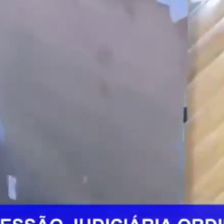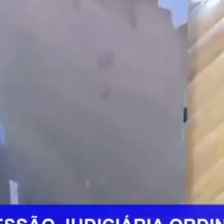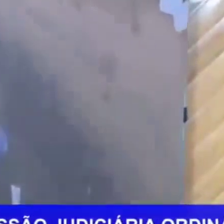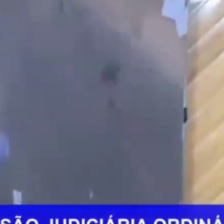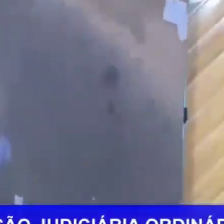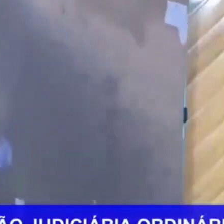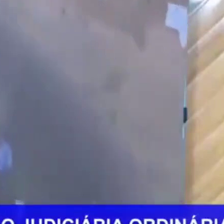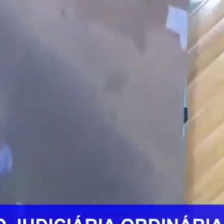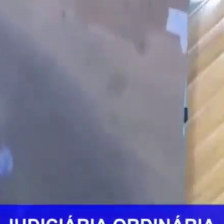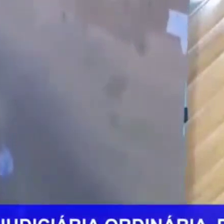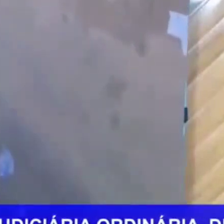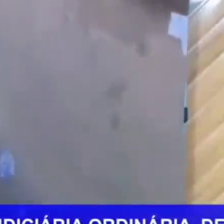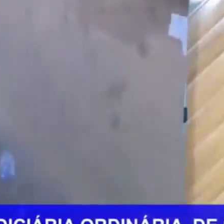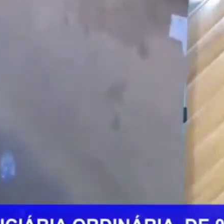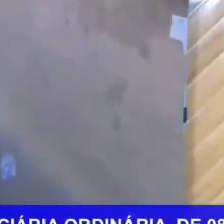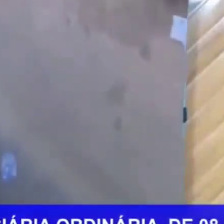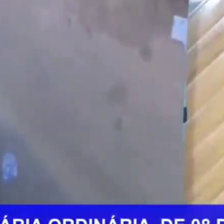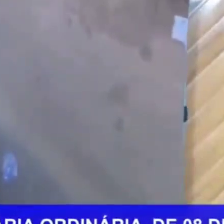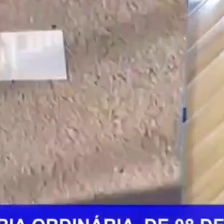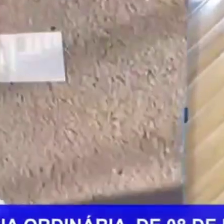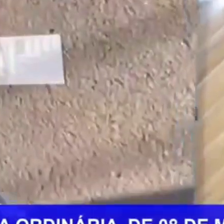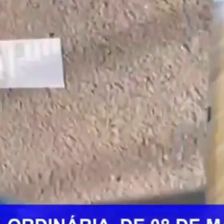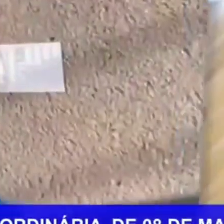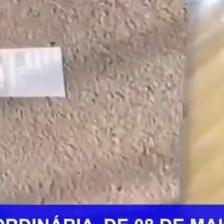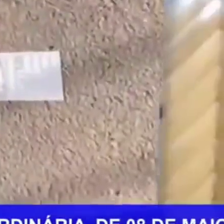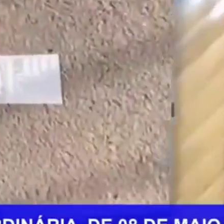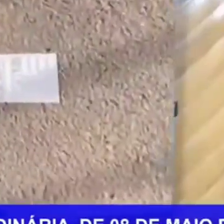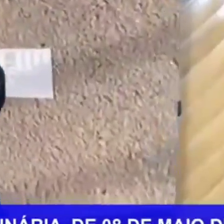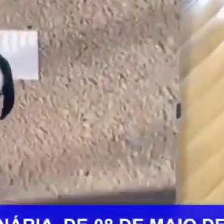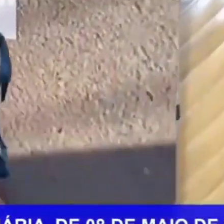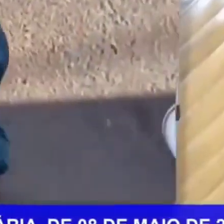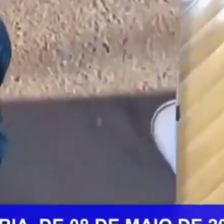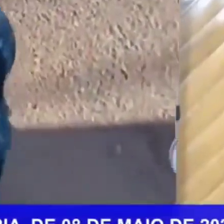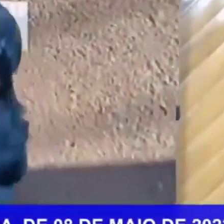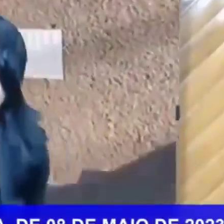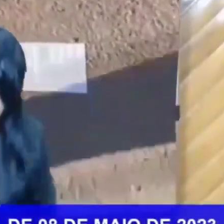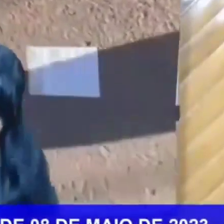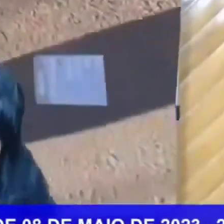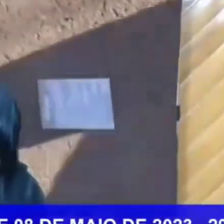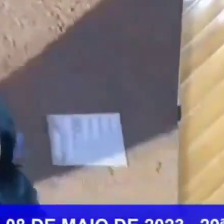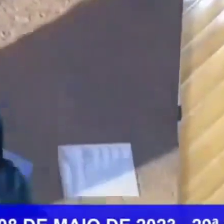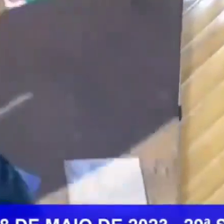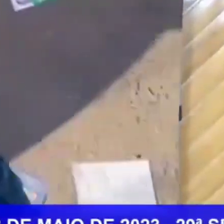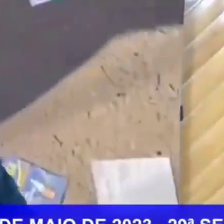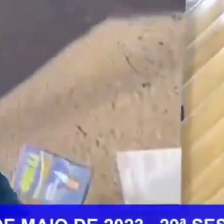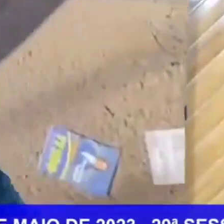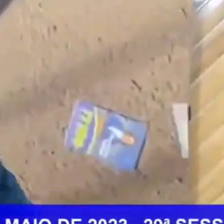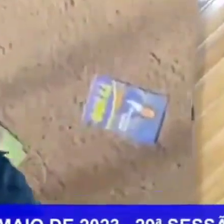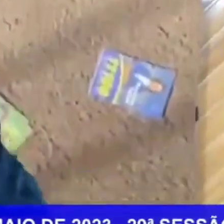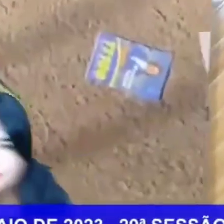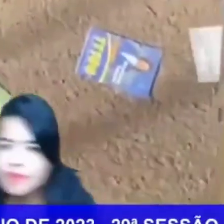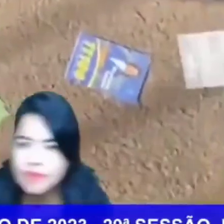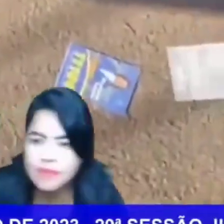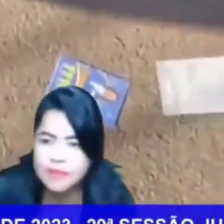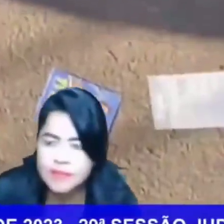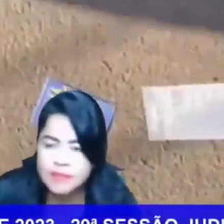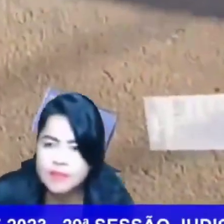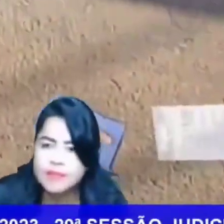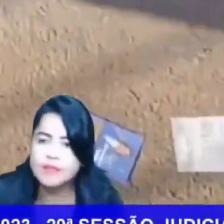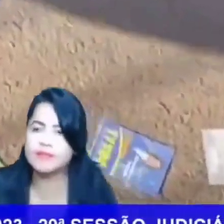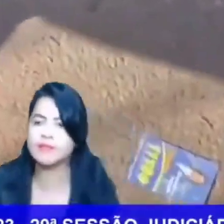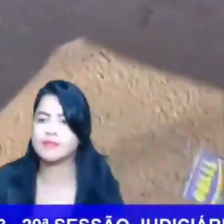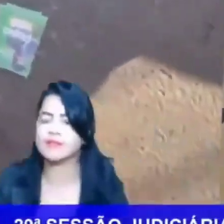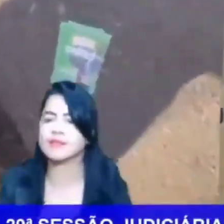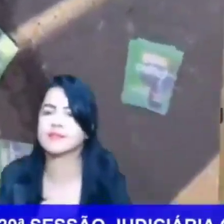Uma fila de várias pessoas, uma bicicleta ao lado direito azul e uma bicicleta vermelha. Novamente